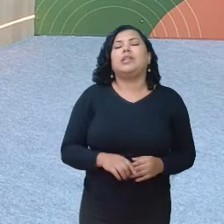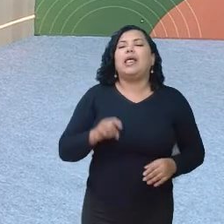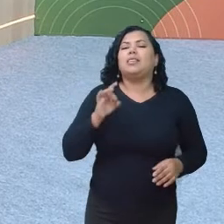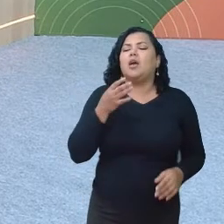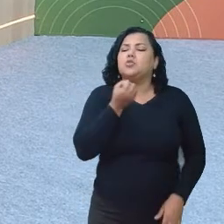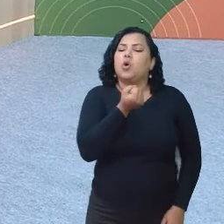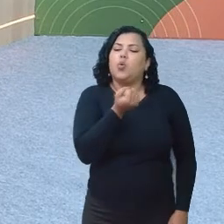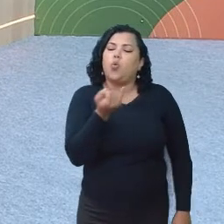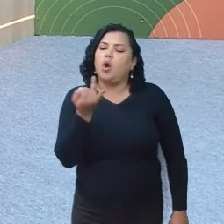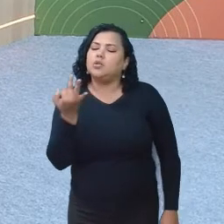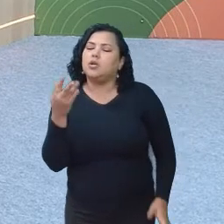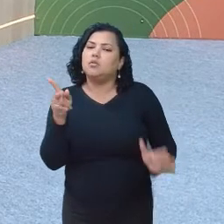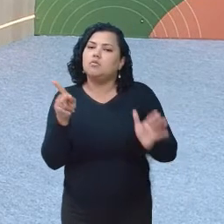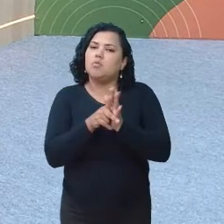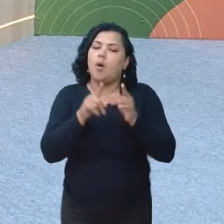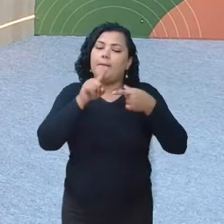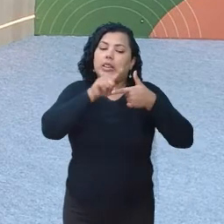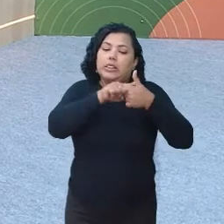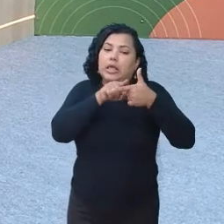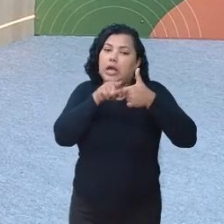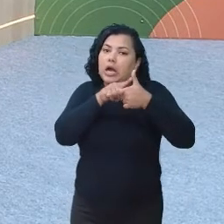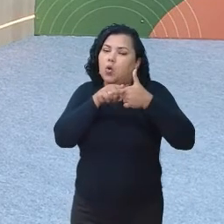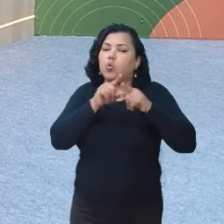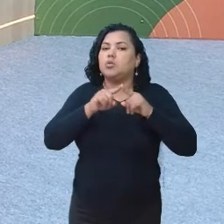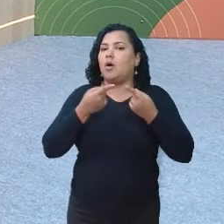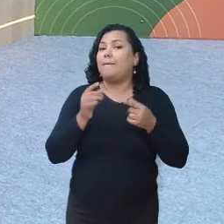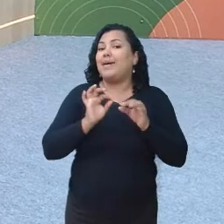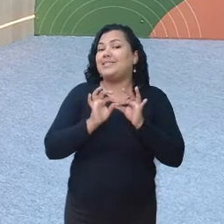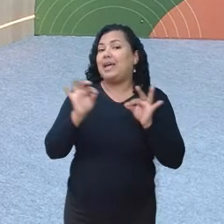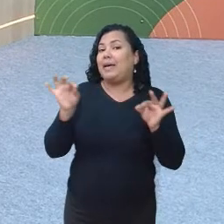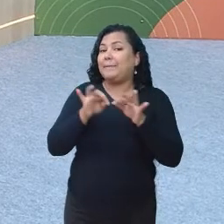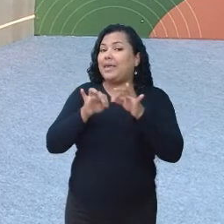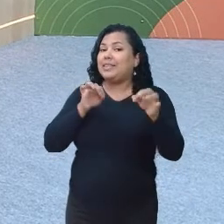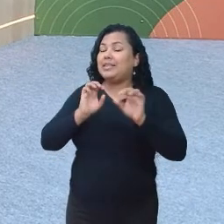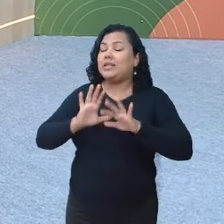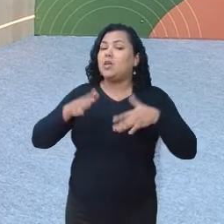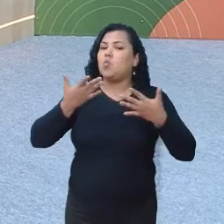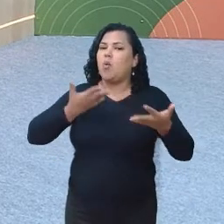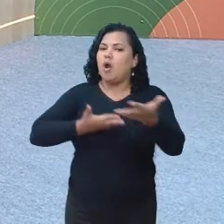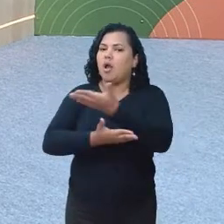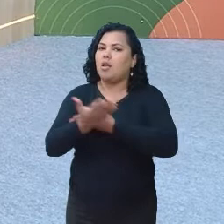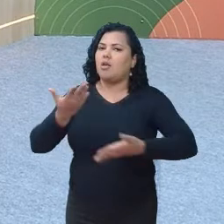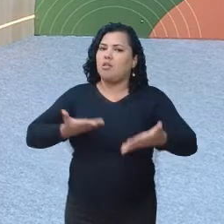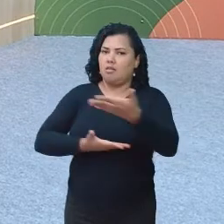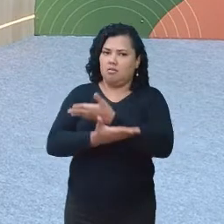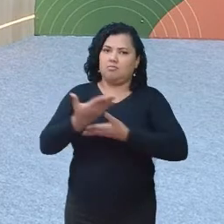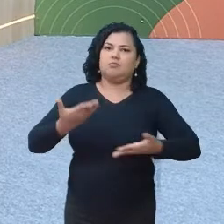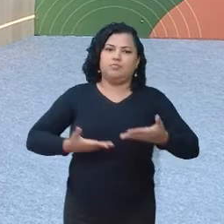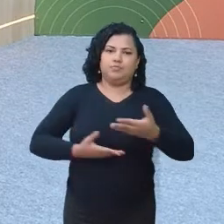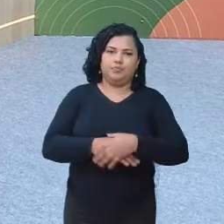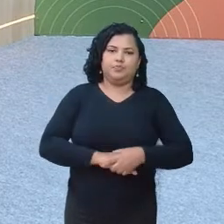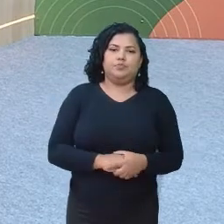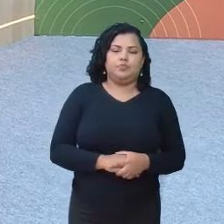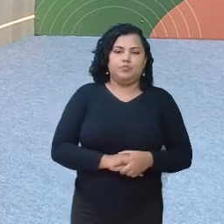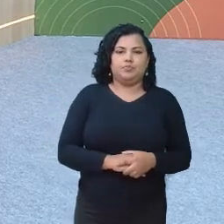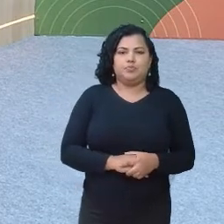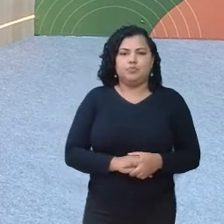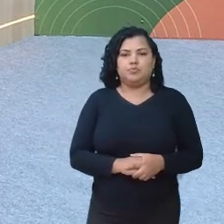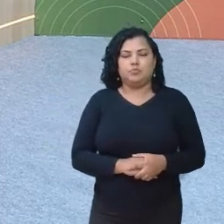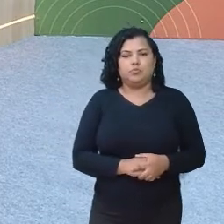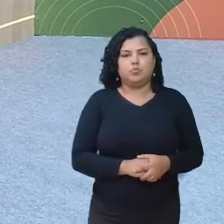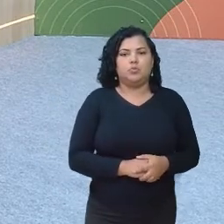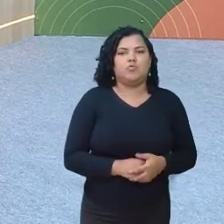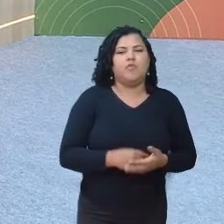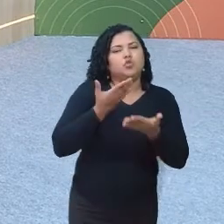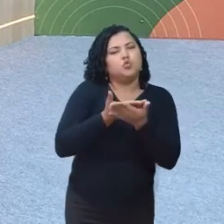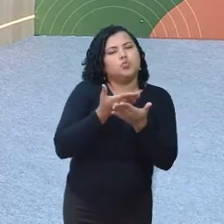número de ângulos, mas sim as medidas desses ângulos, a relação entre esses ângulos. A gente vai fazer um estudo que vai